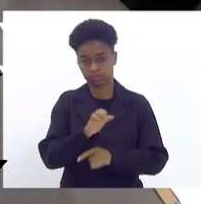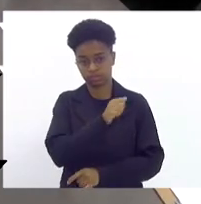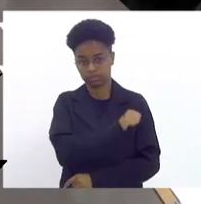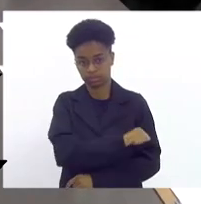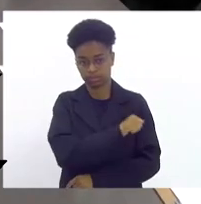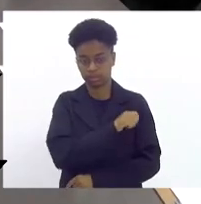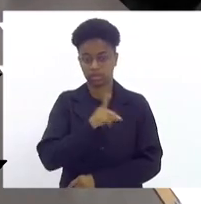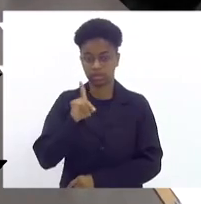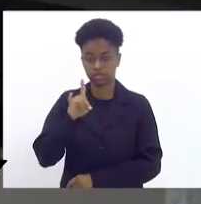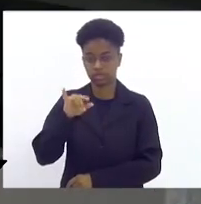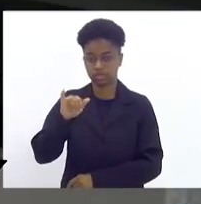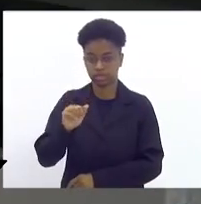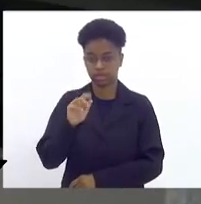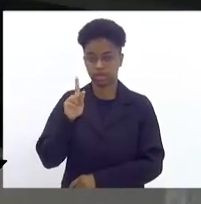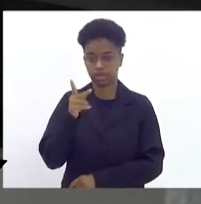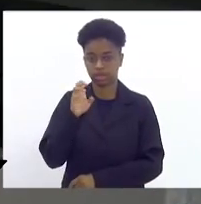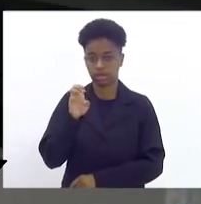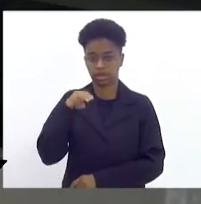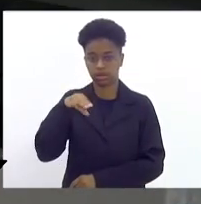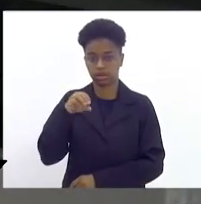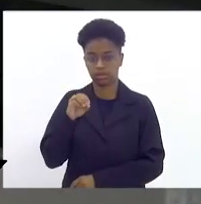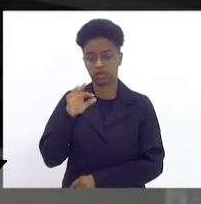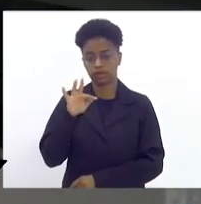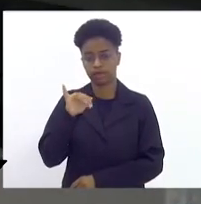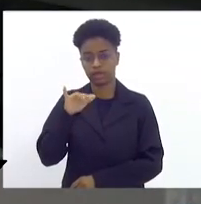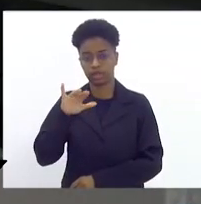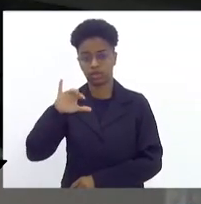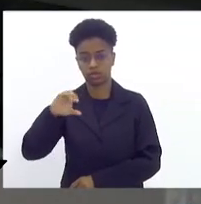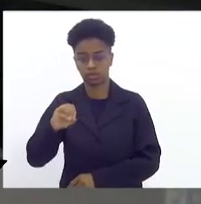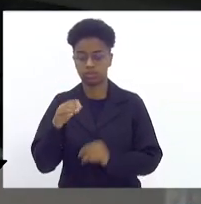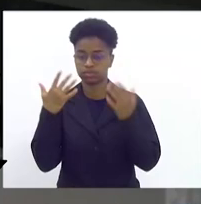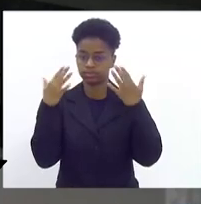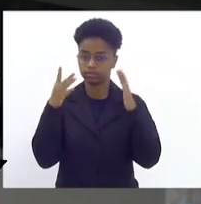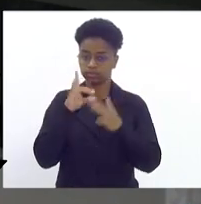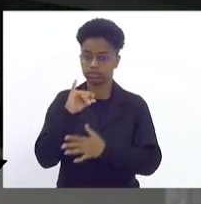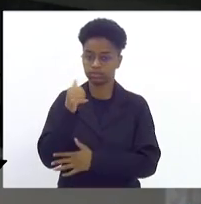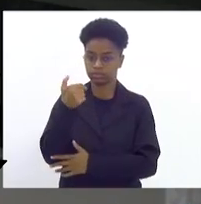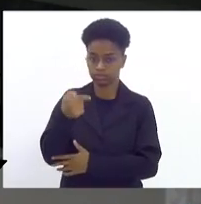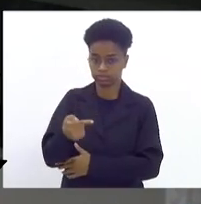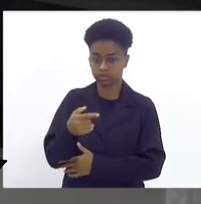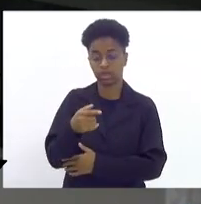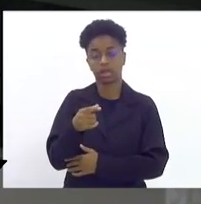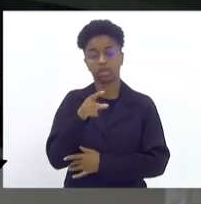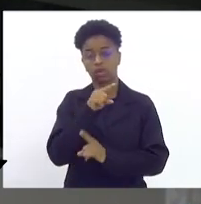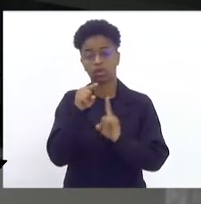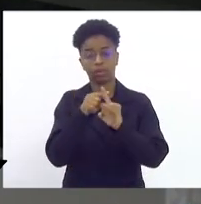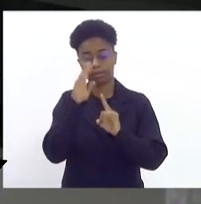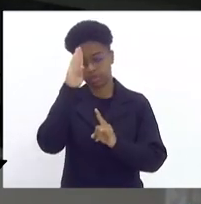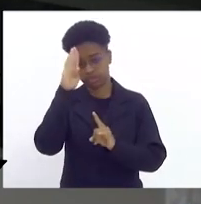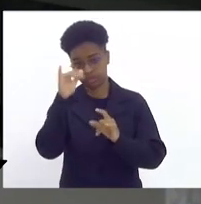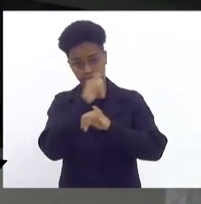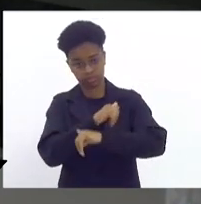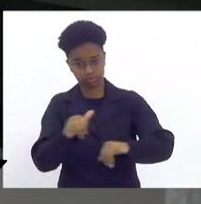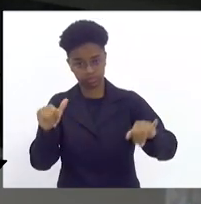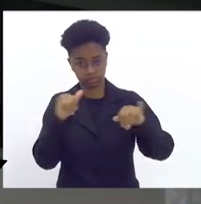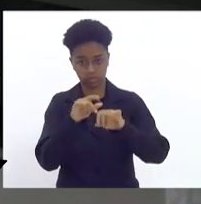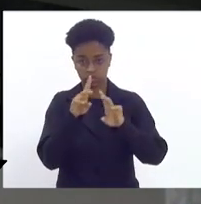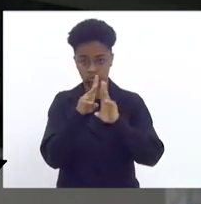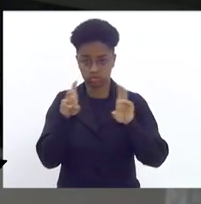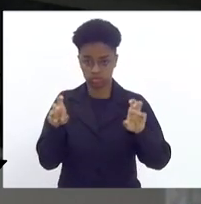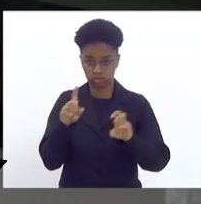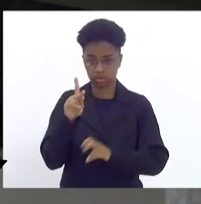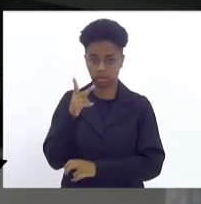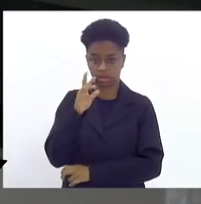do Hemofílico, a ser celebrado no dia 17, finalidade principal de conscientizar a população sobre hemofilia e outras